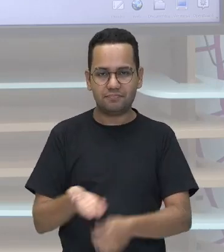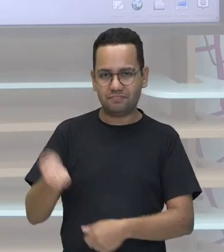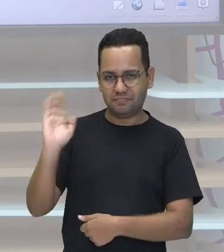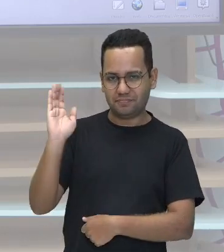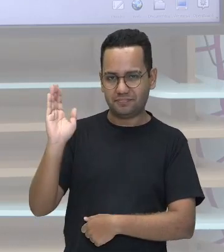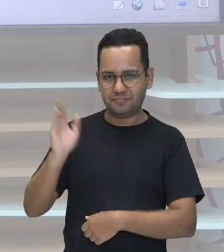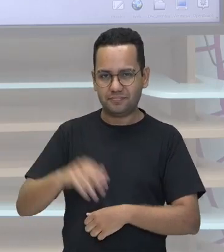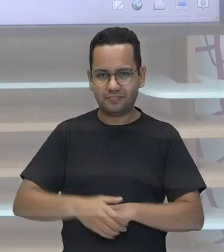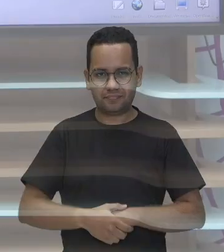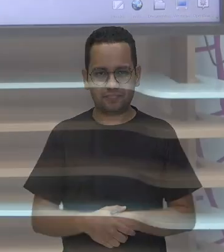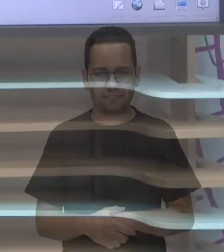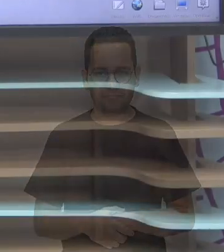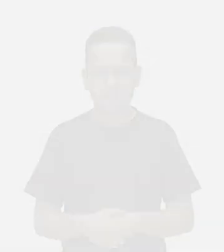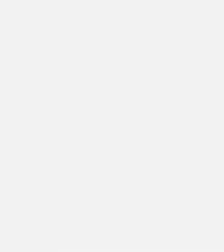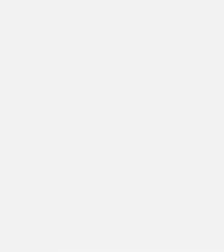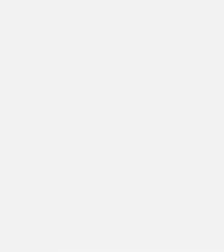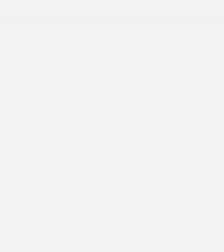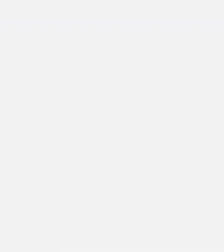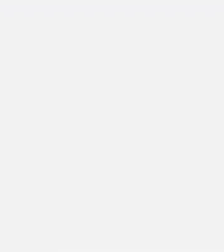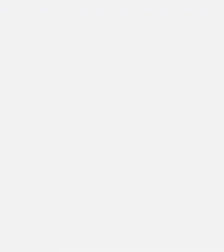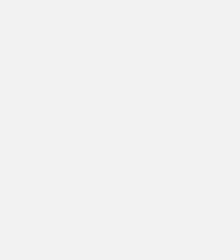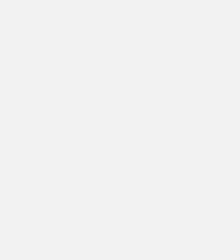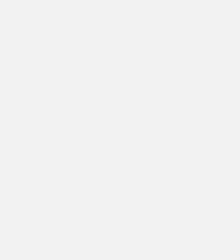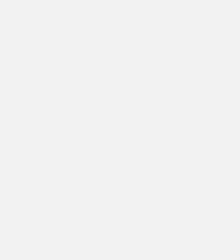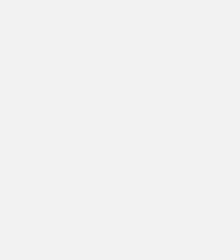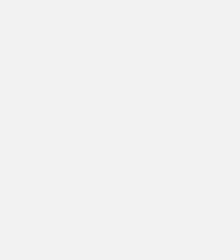numa próxima oportunidade até lá